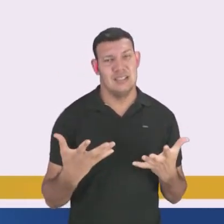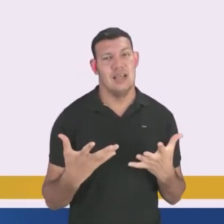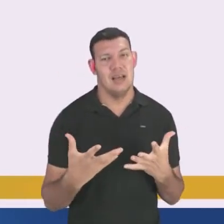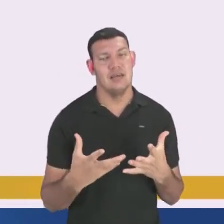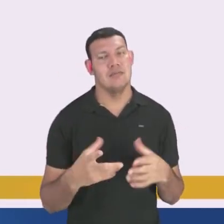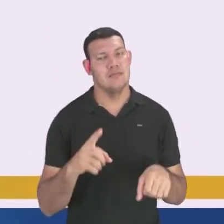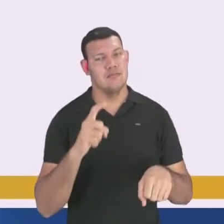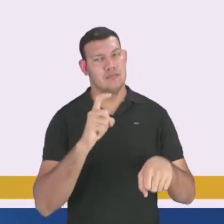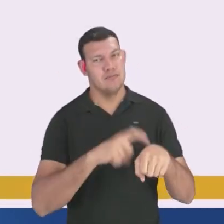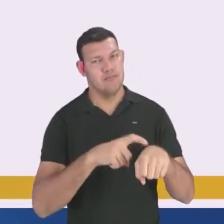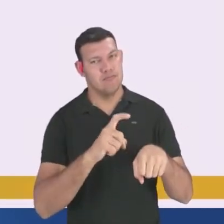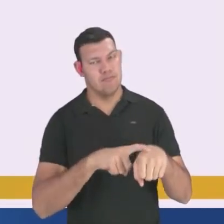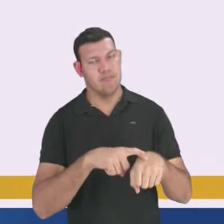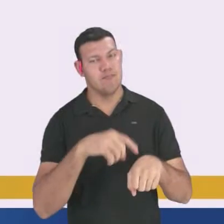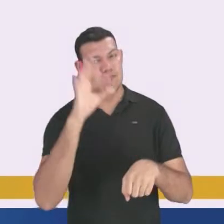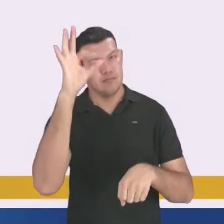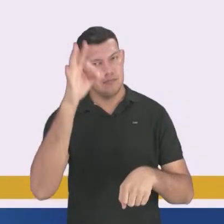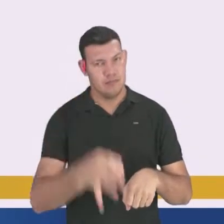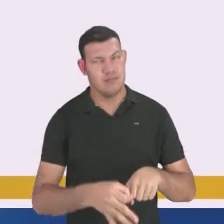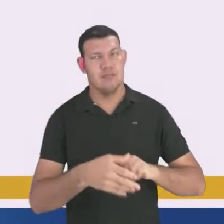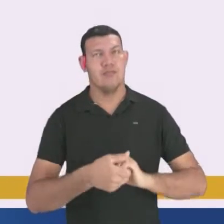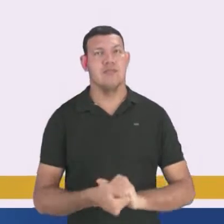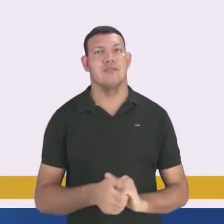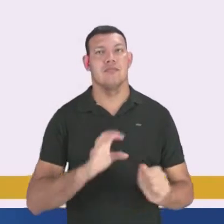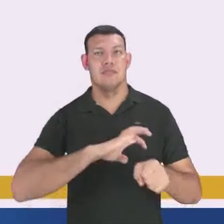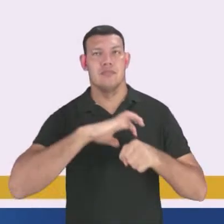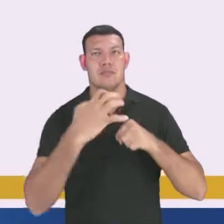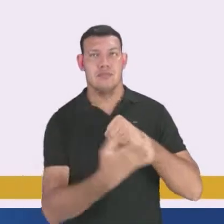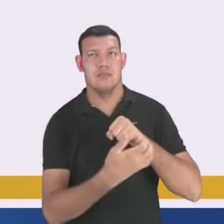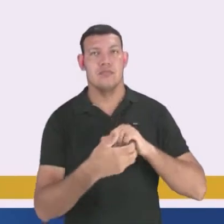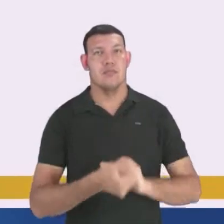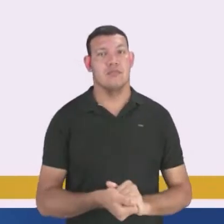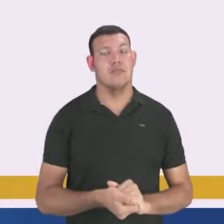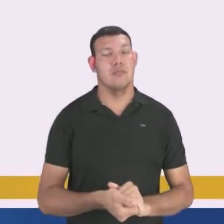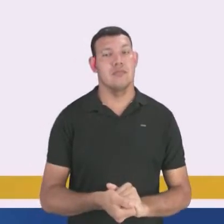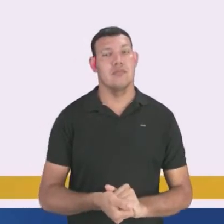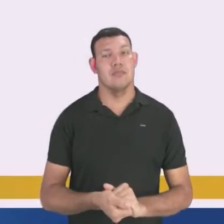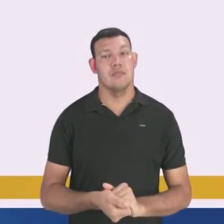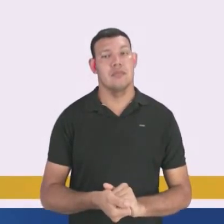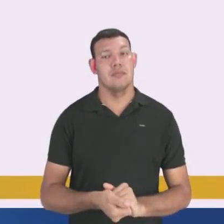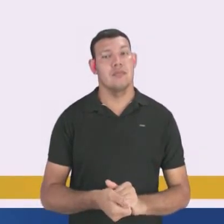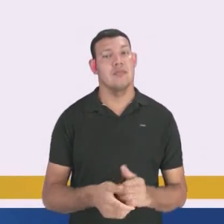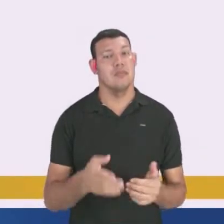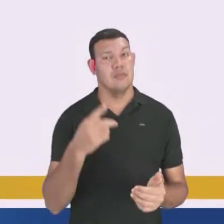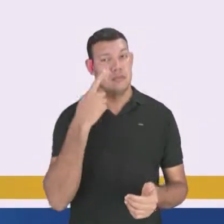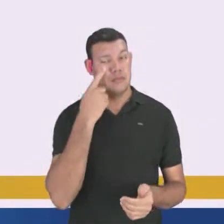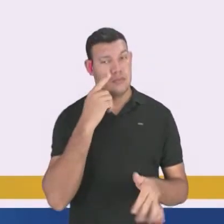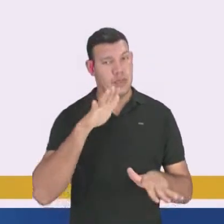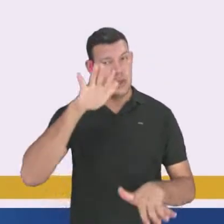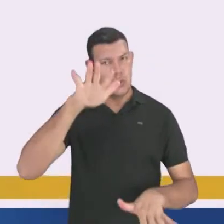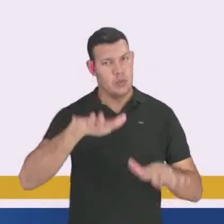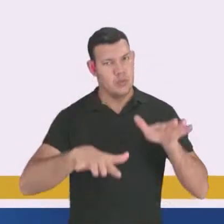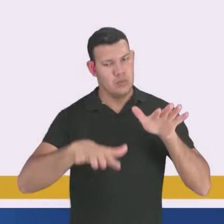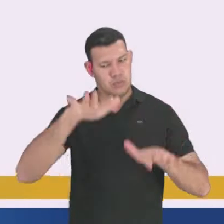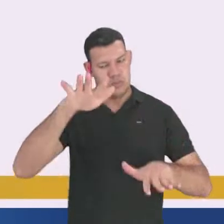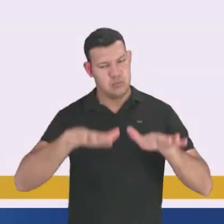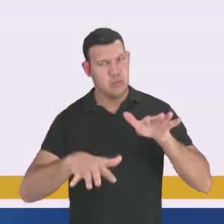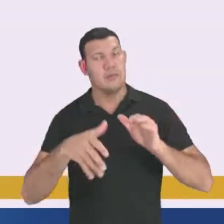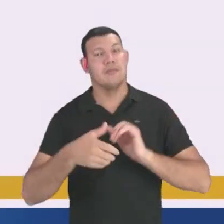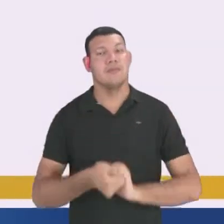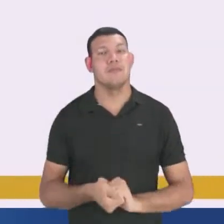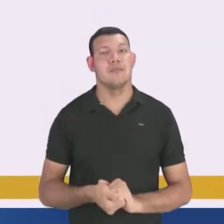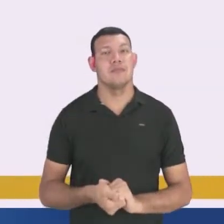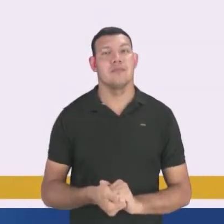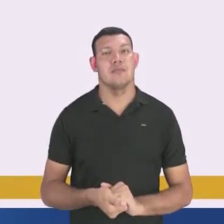de Covid-19. Então, sempre esteja atento à proporcionalidade entre cada setor e o tamanho do dado. Por